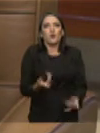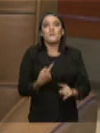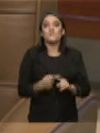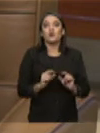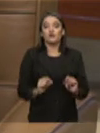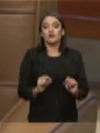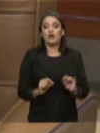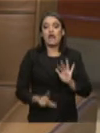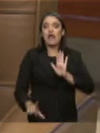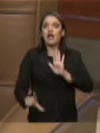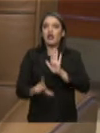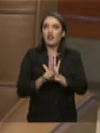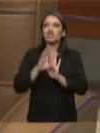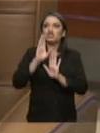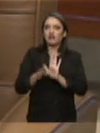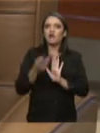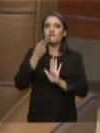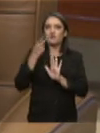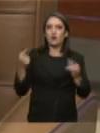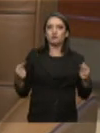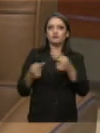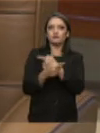a lei fora declarada inconstitucional.